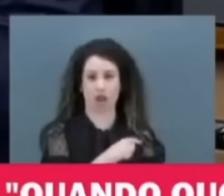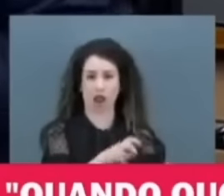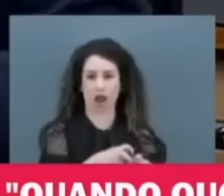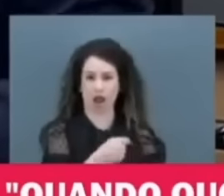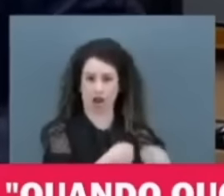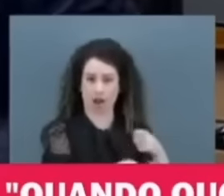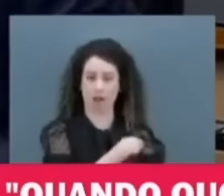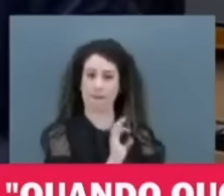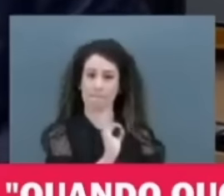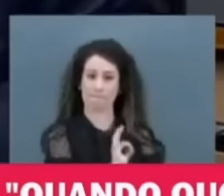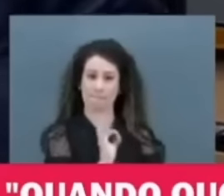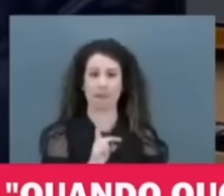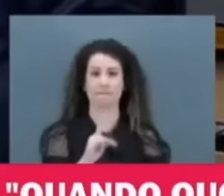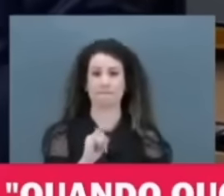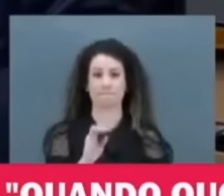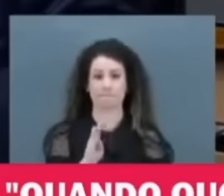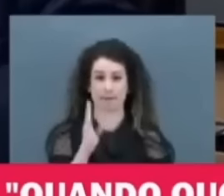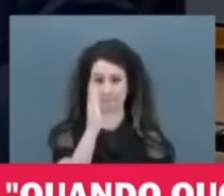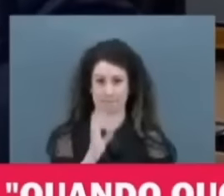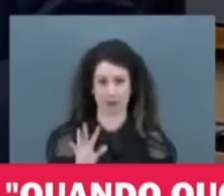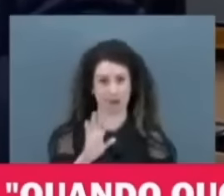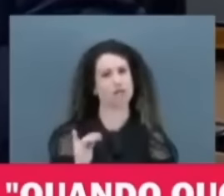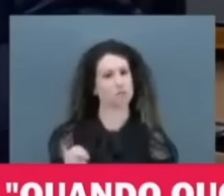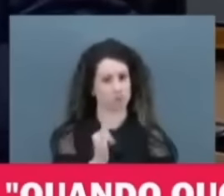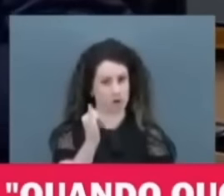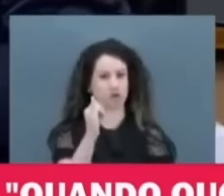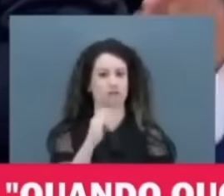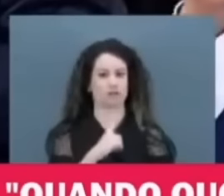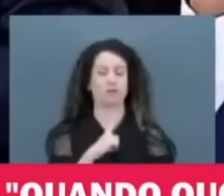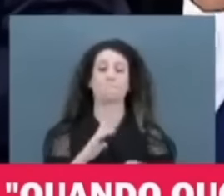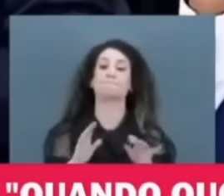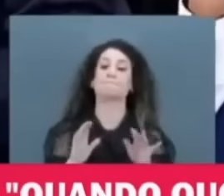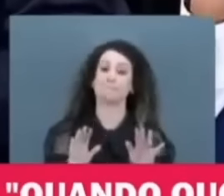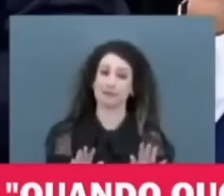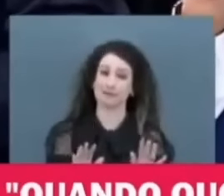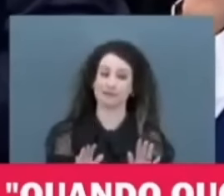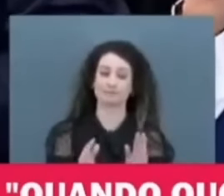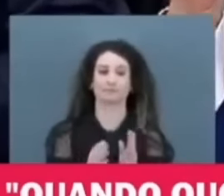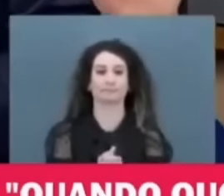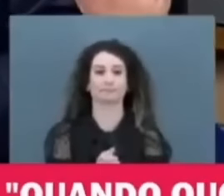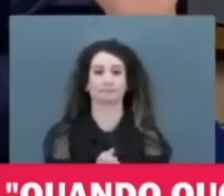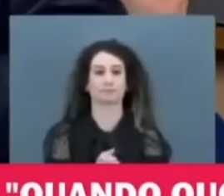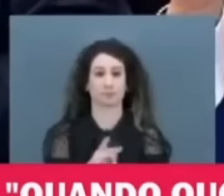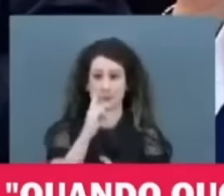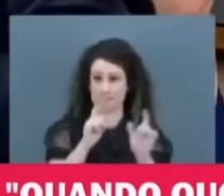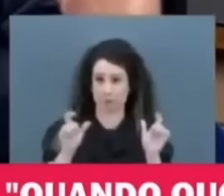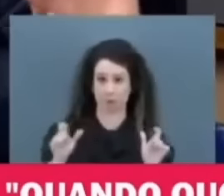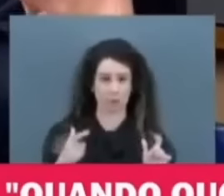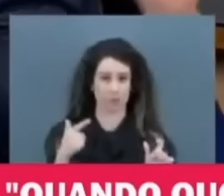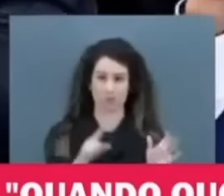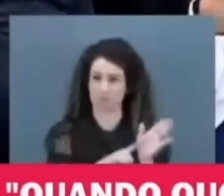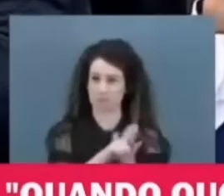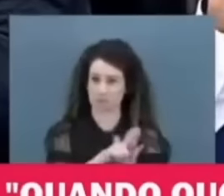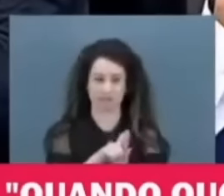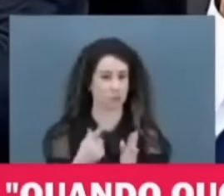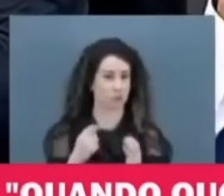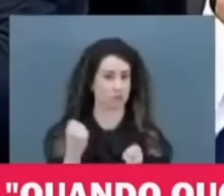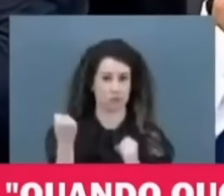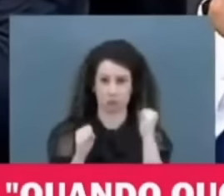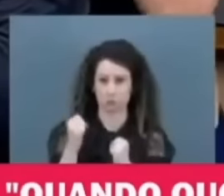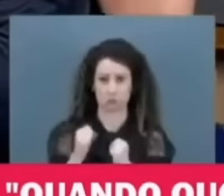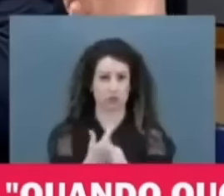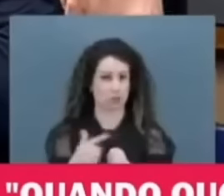percentual do pibe Nacional muito importante mas quem não tem indústria quem não tem pesquisa quem não tem